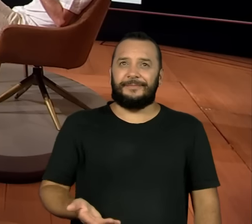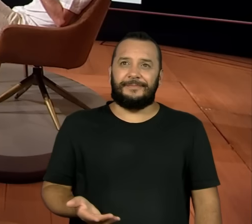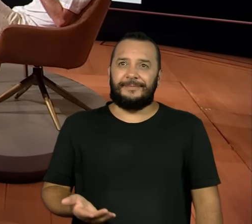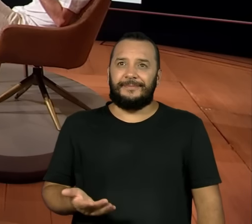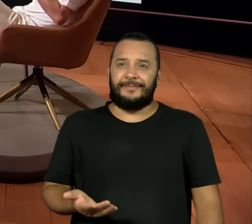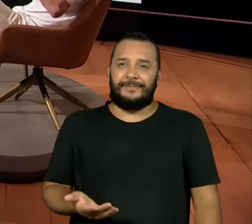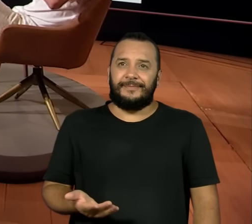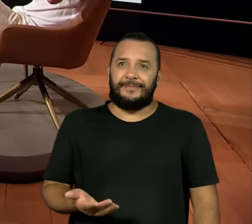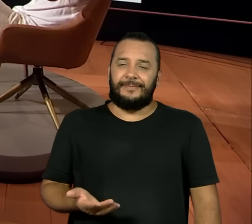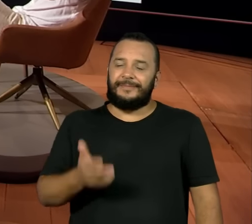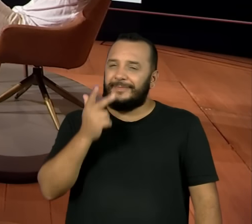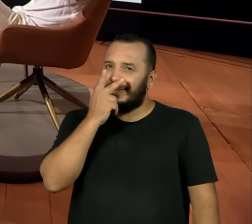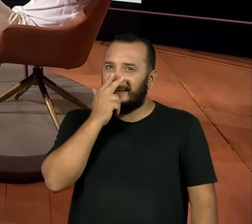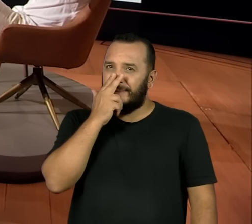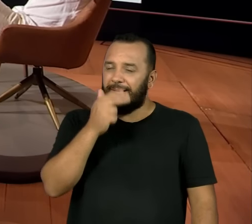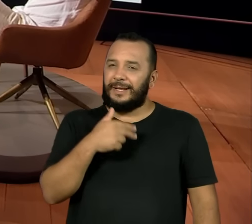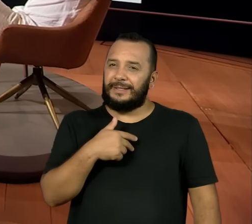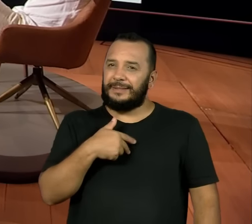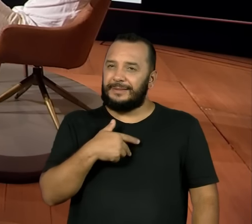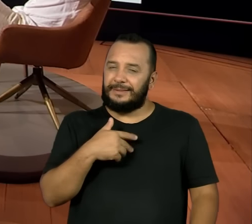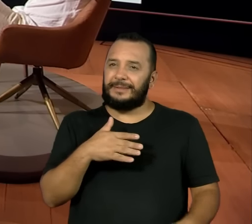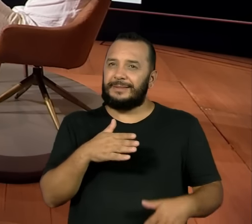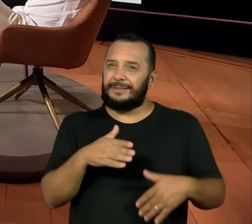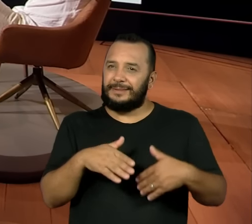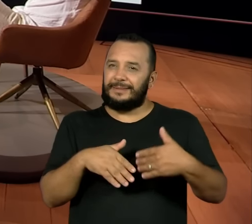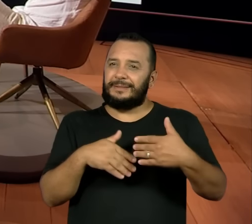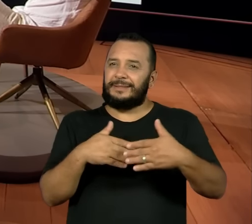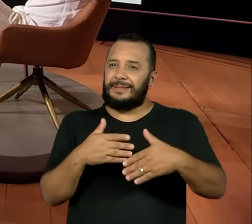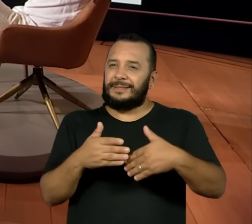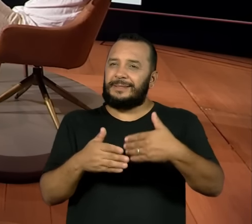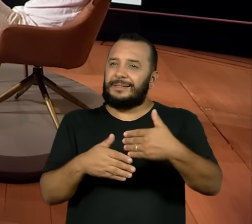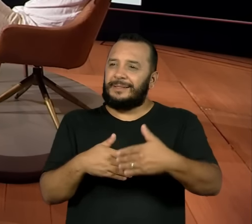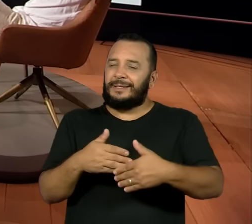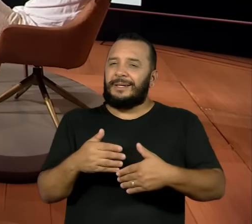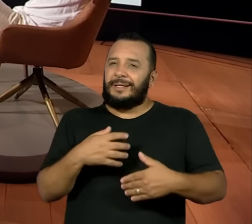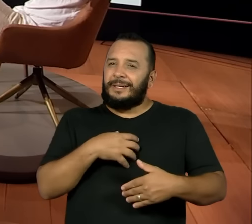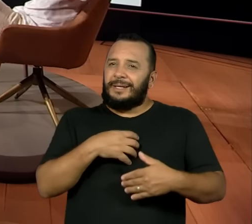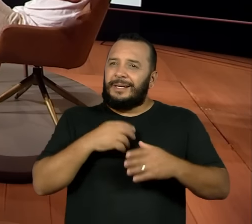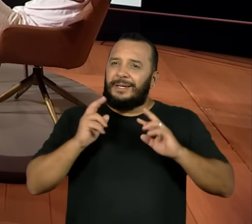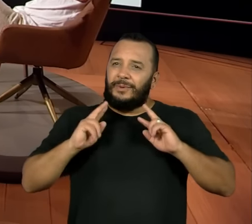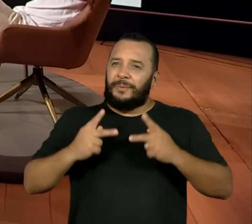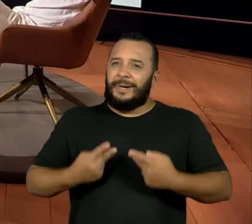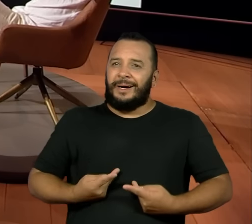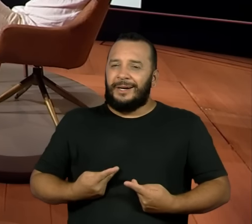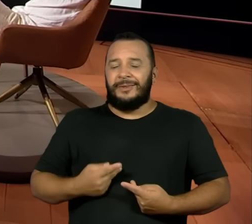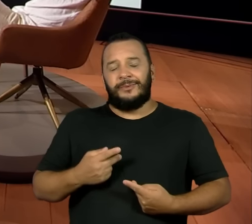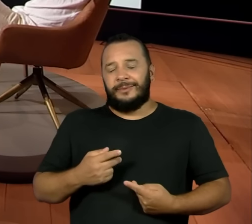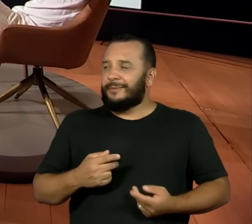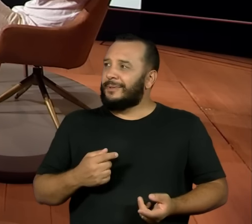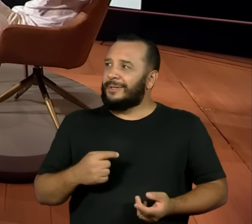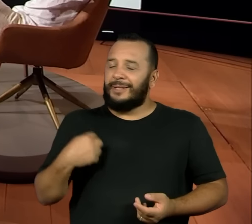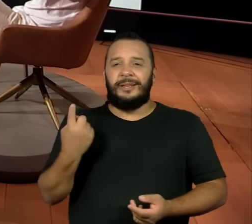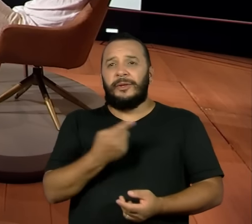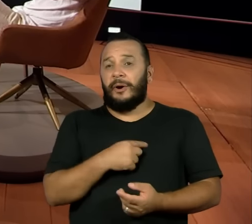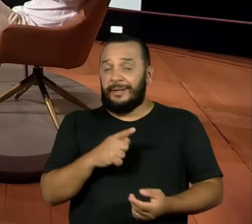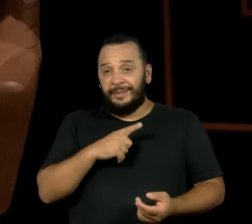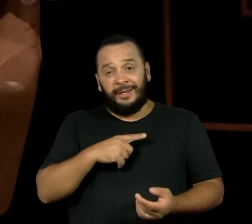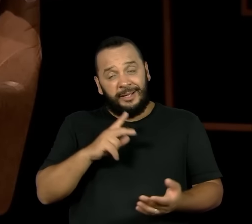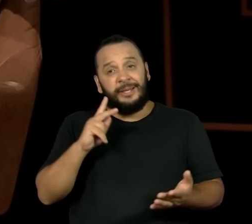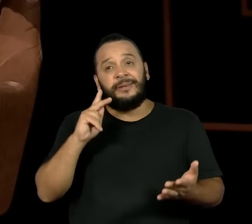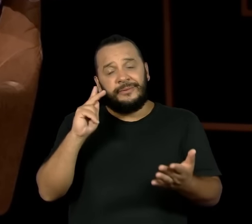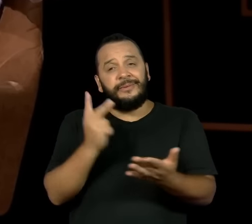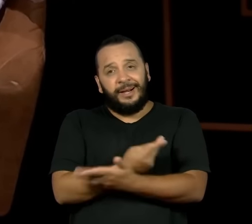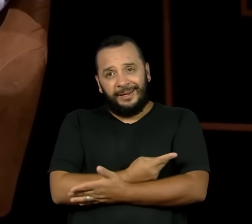para um lugar humano dessa da falha isso é